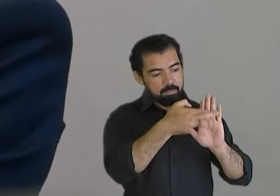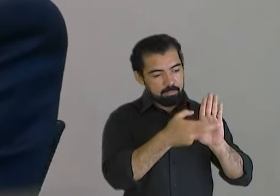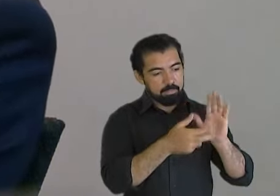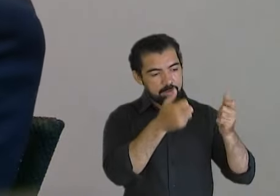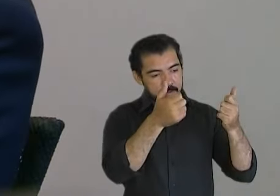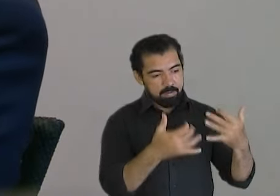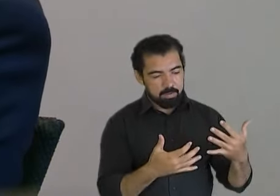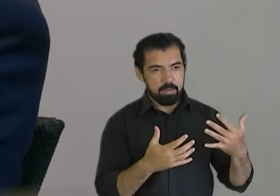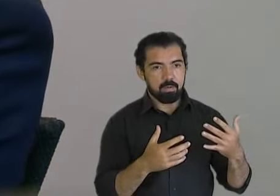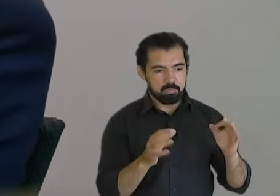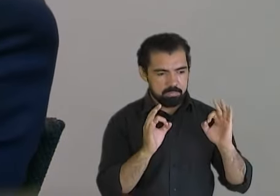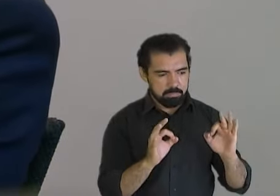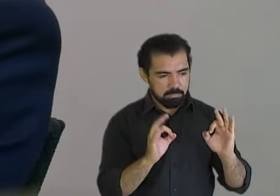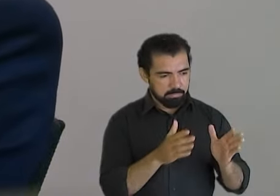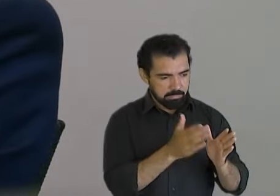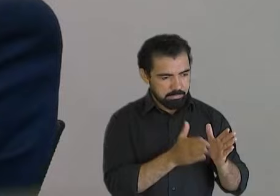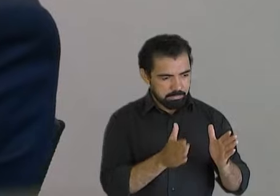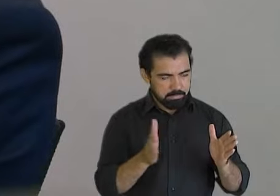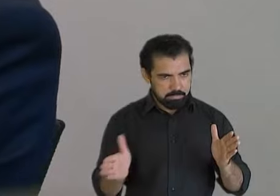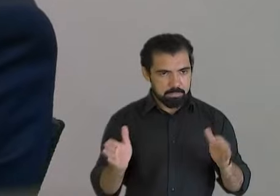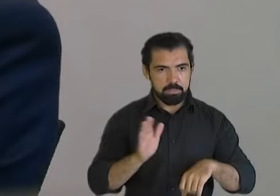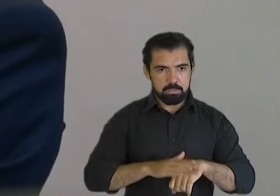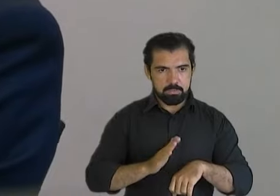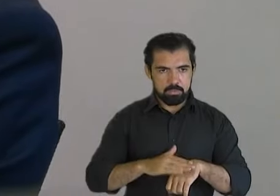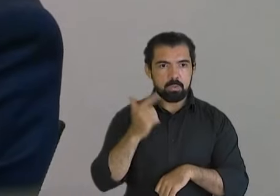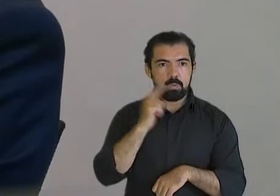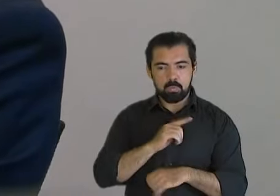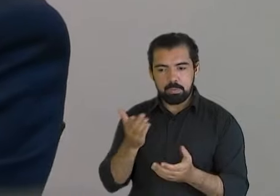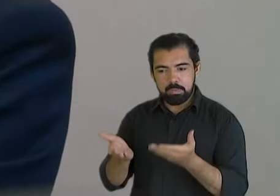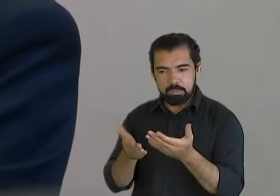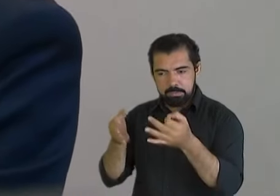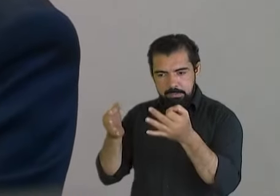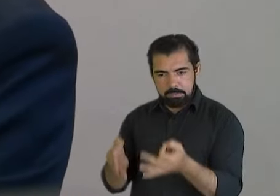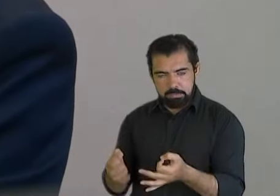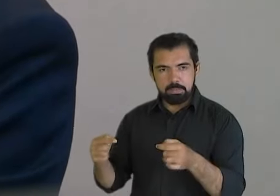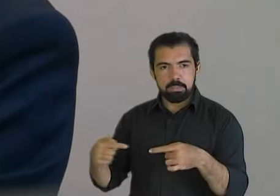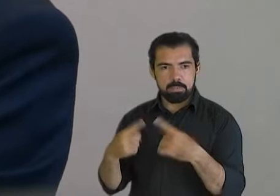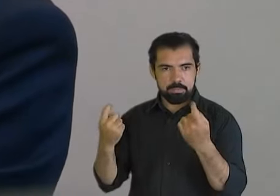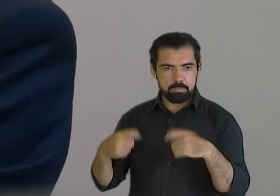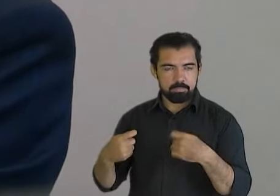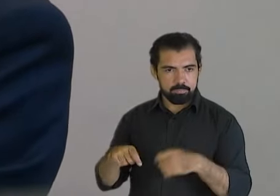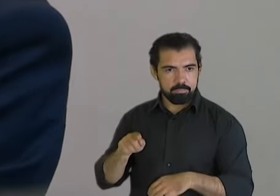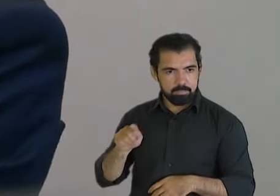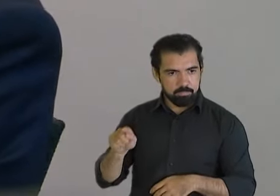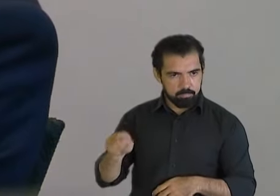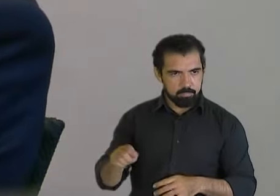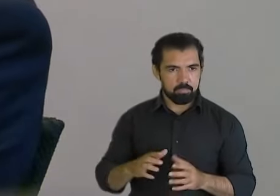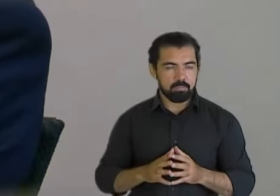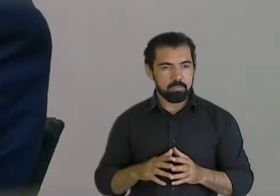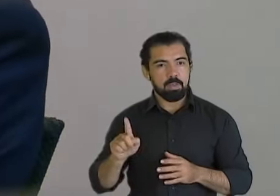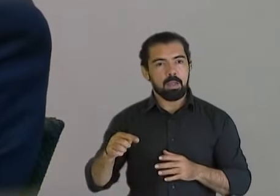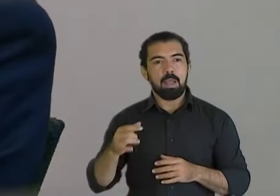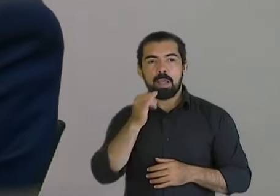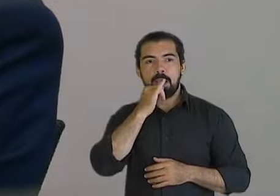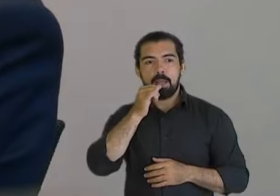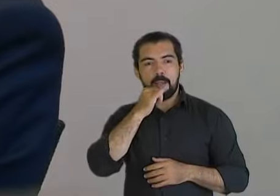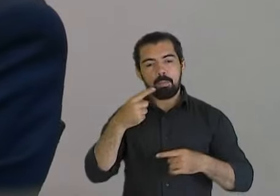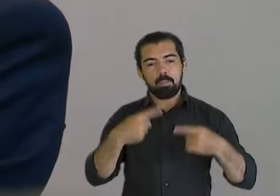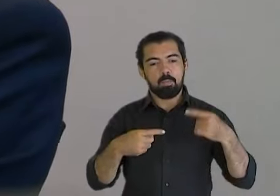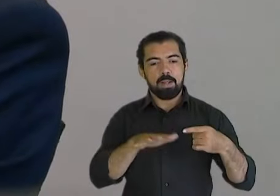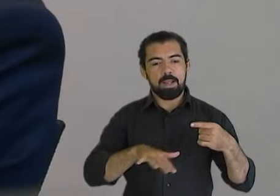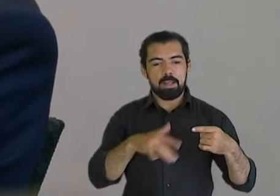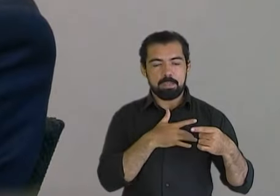colocando os pingos nos is, até para que eu trate a questão com a seriedade que ela precisa ser tratada, colocando como uma política de